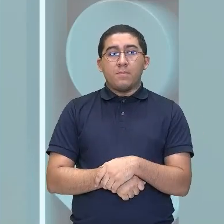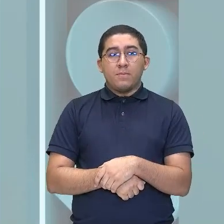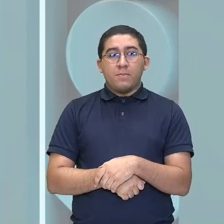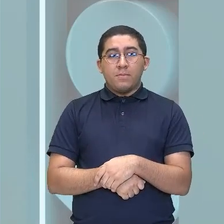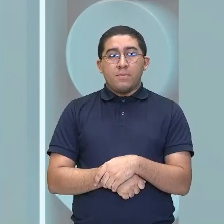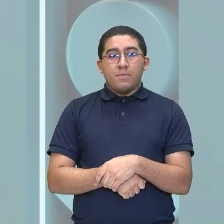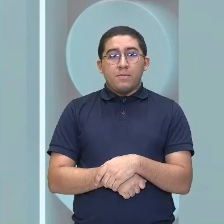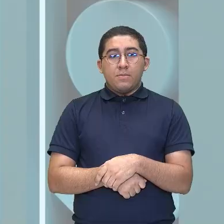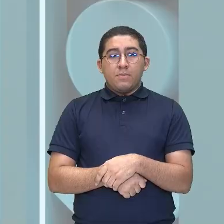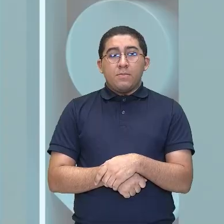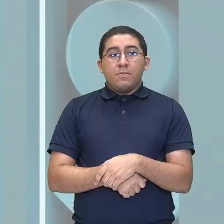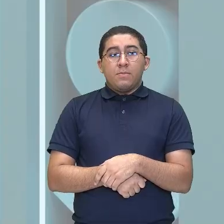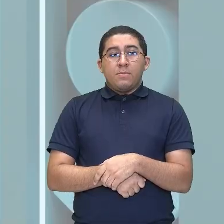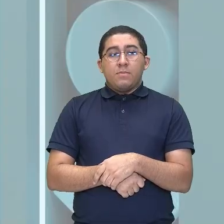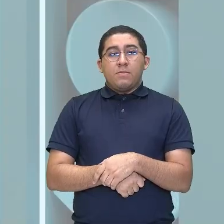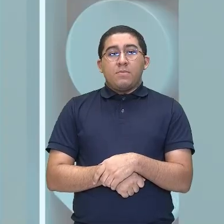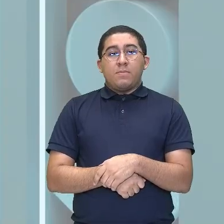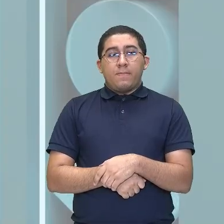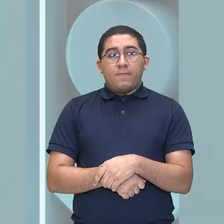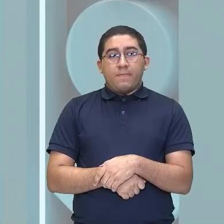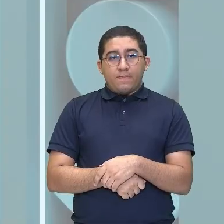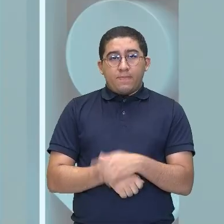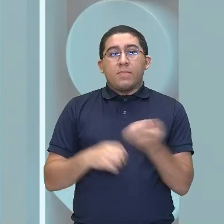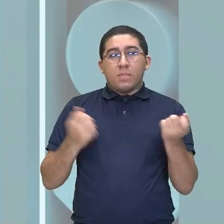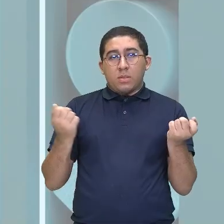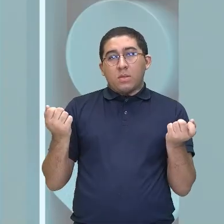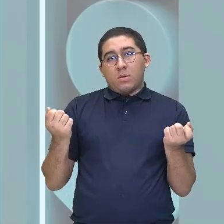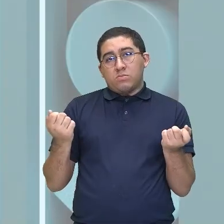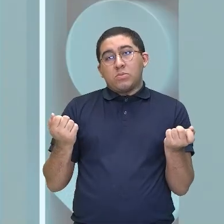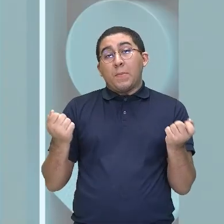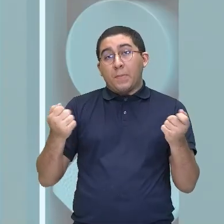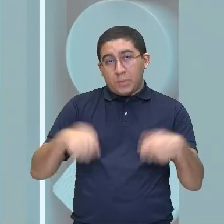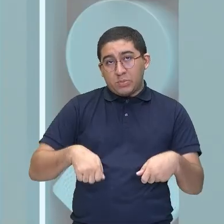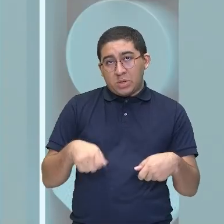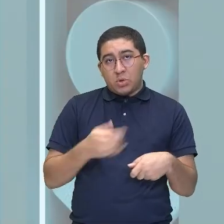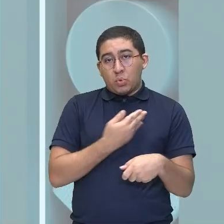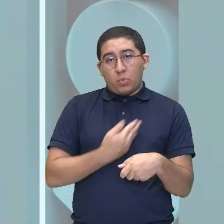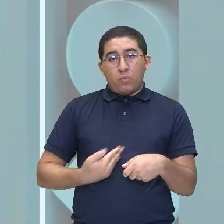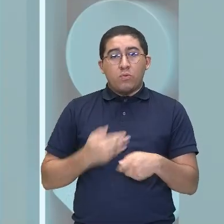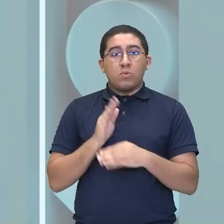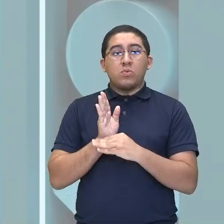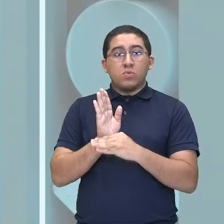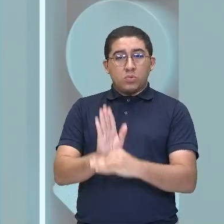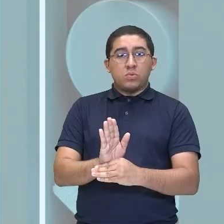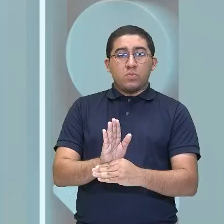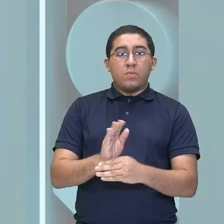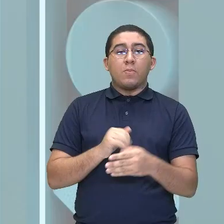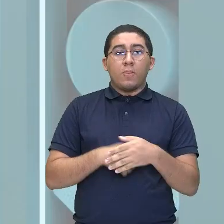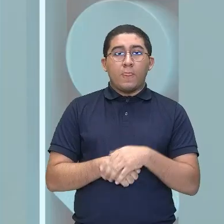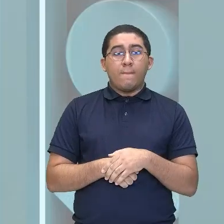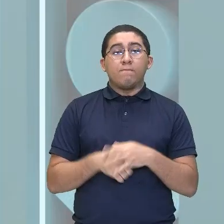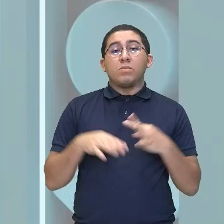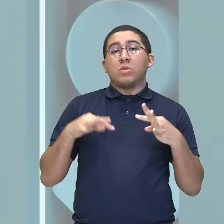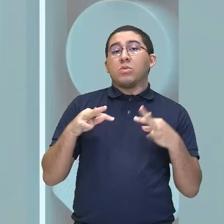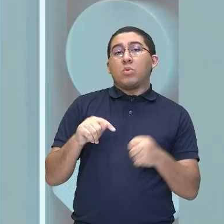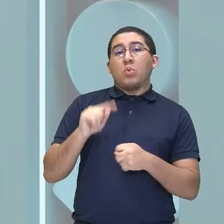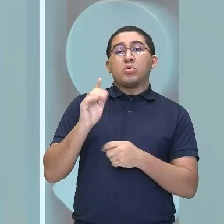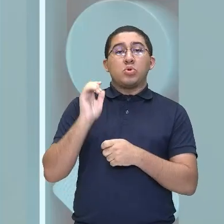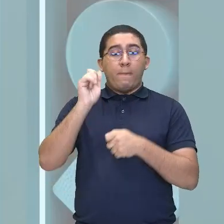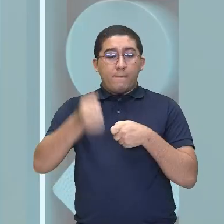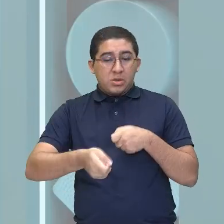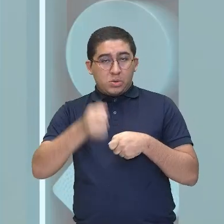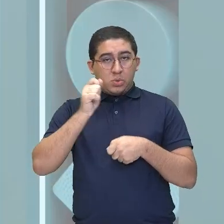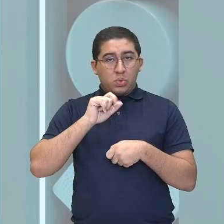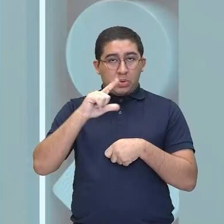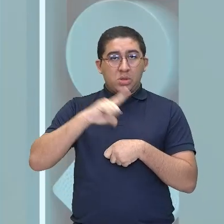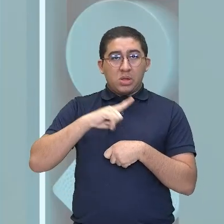Então, isso também é uma forma do governo contribuir, né? E todos os pescadores que são cadastrados nas colônias, eles